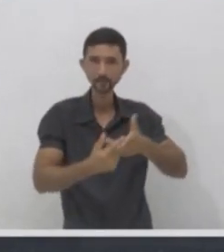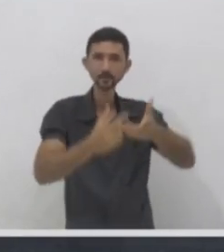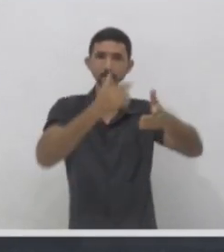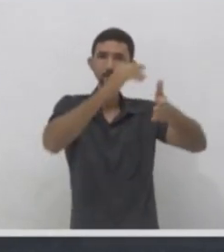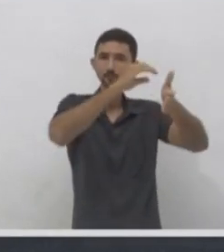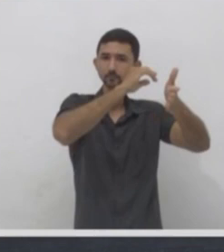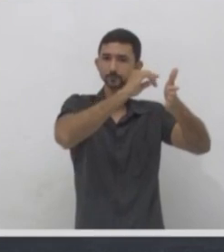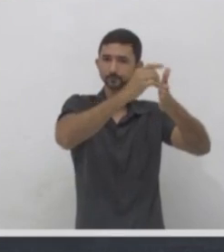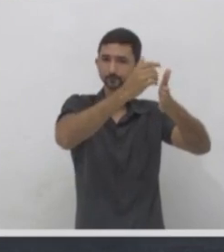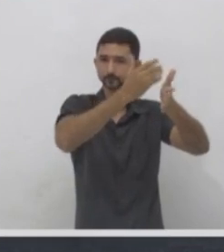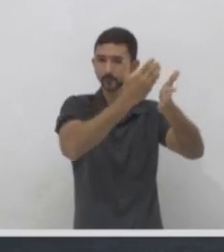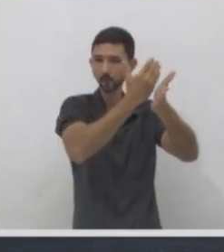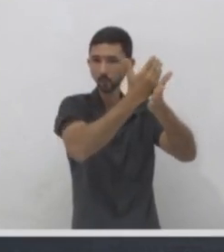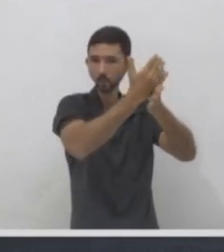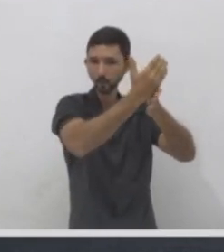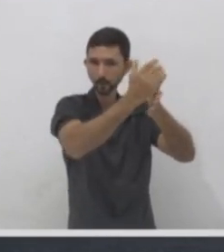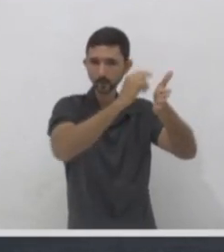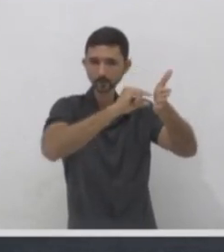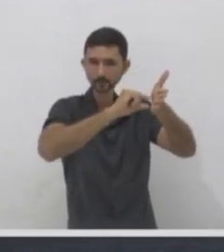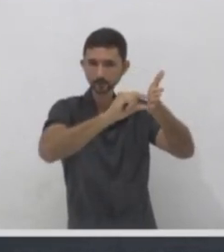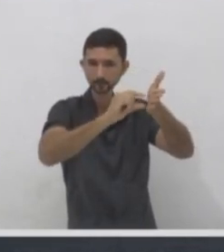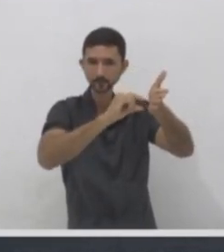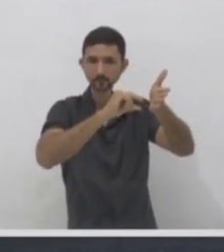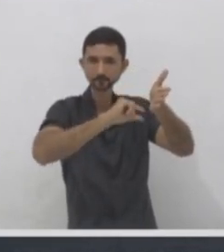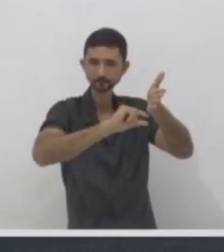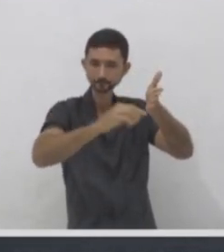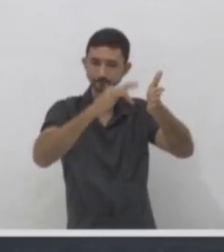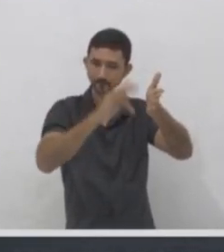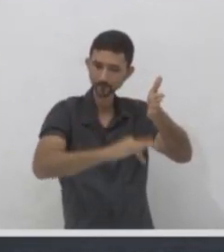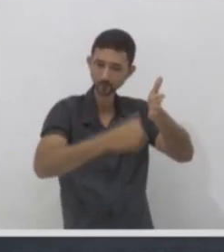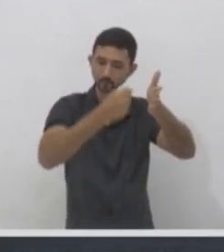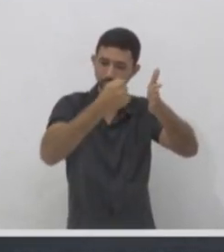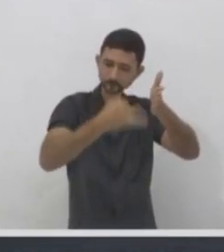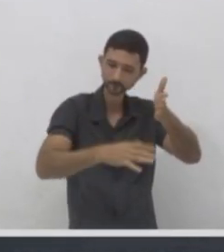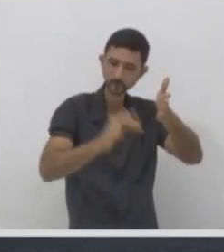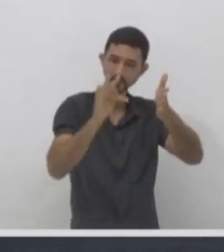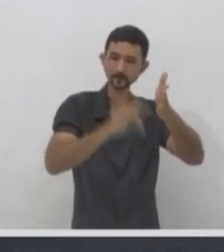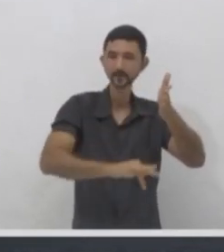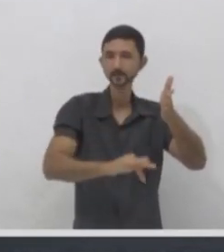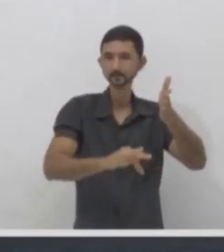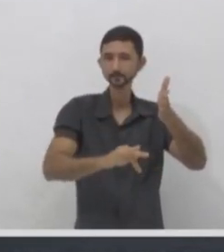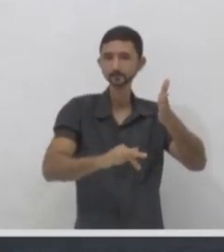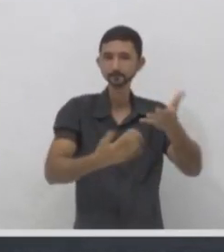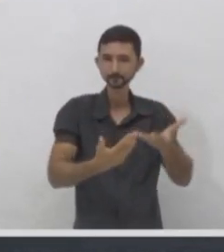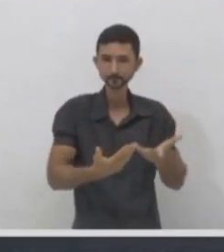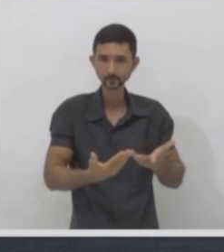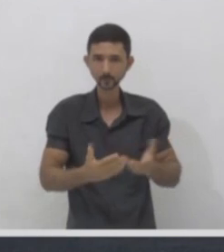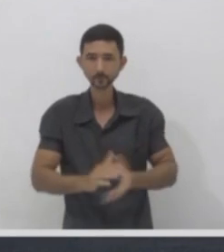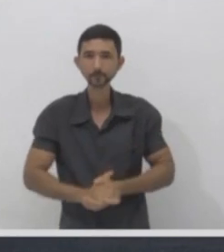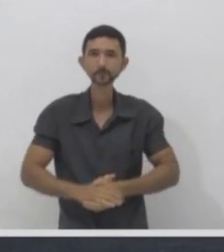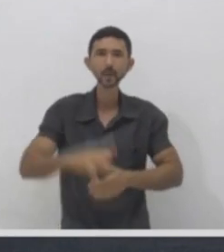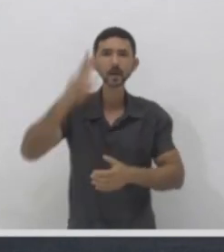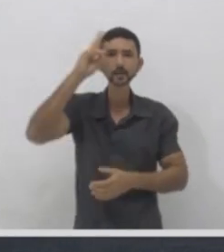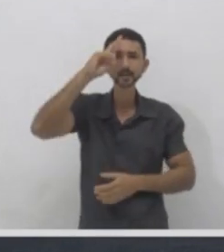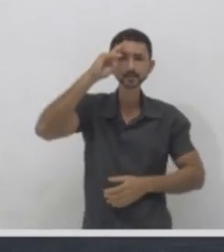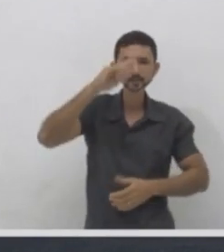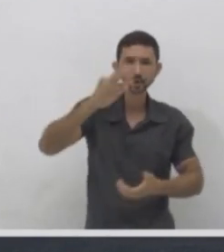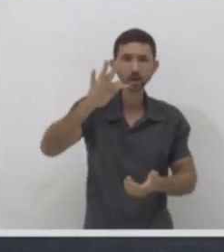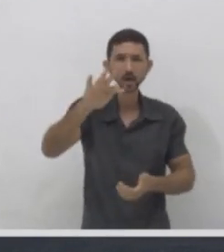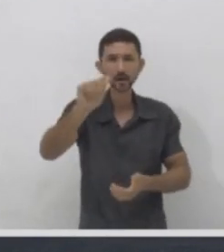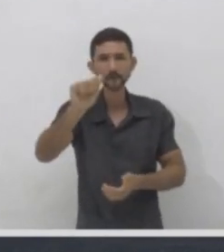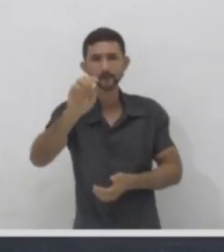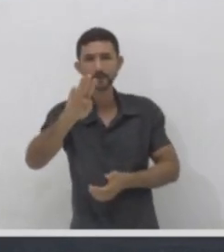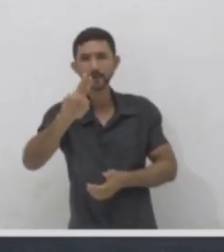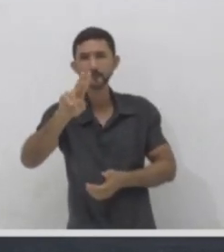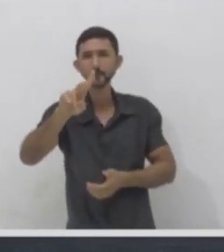que aconteceu durante o desenvolvimento da sua história. Perceba que no caso da fábula, esse desfecho, ele